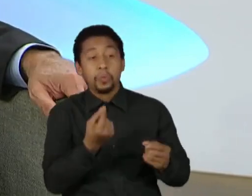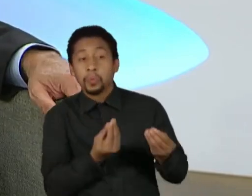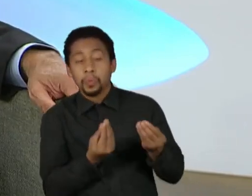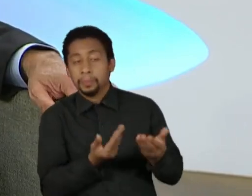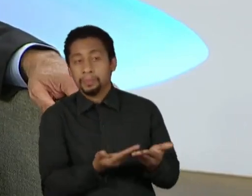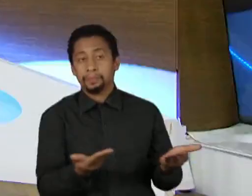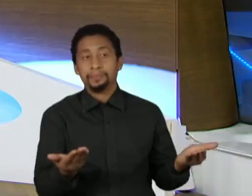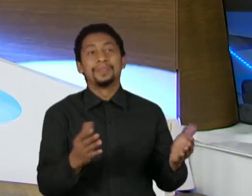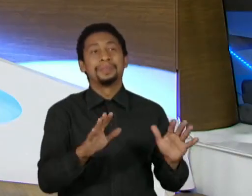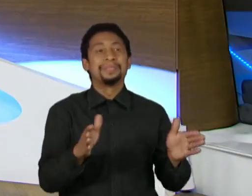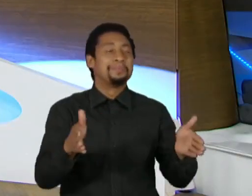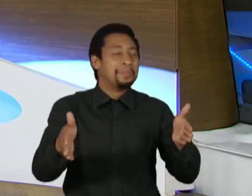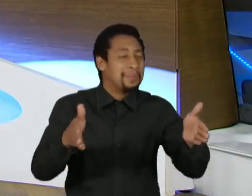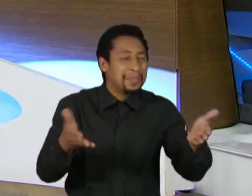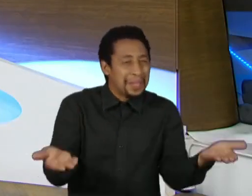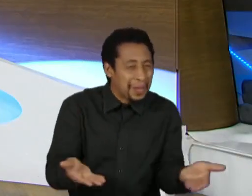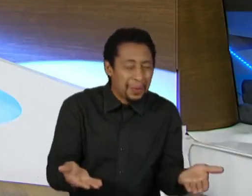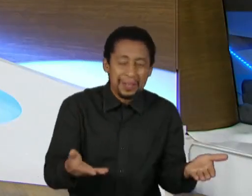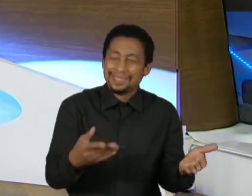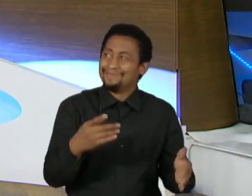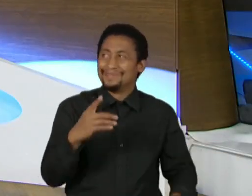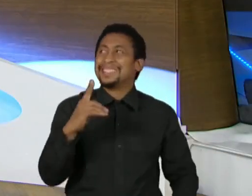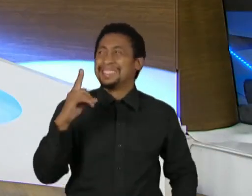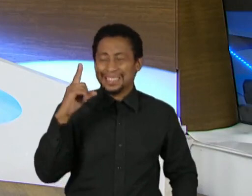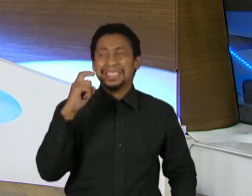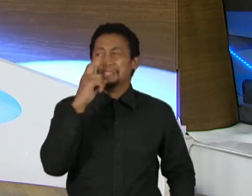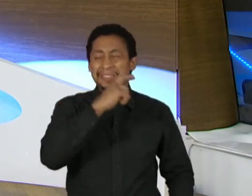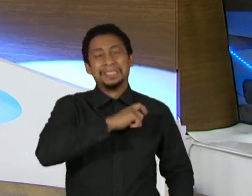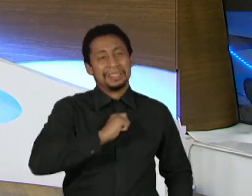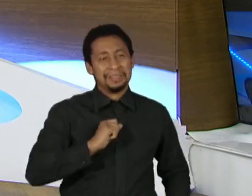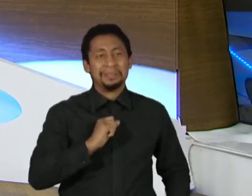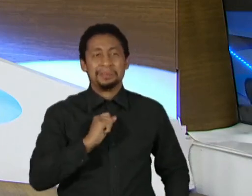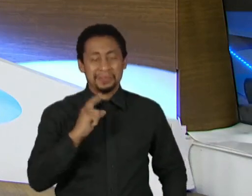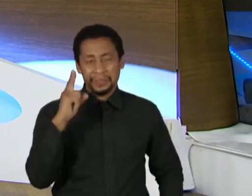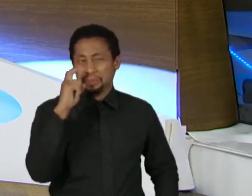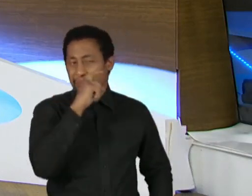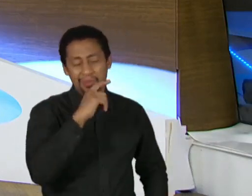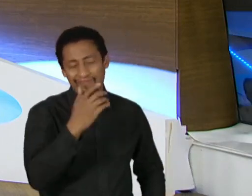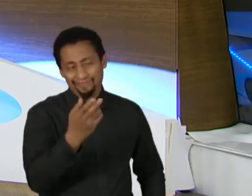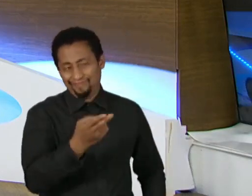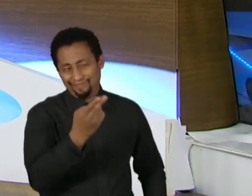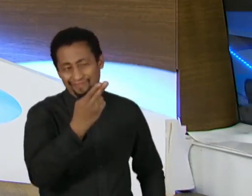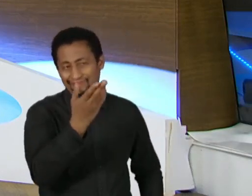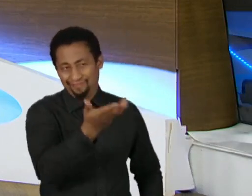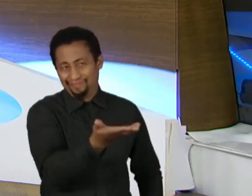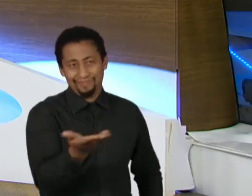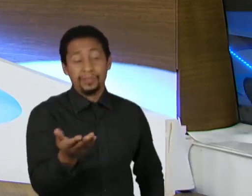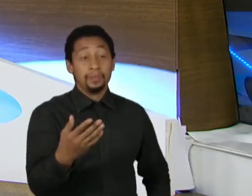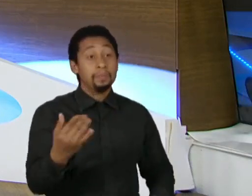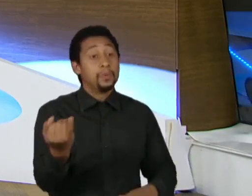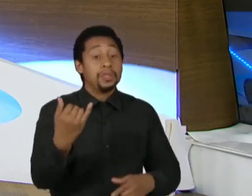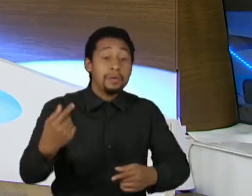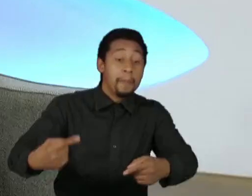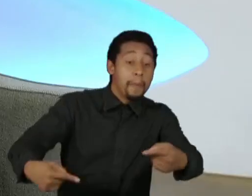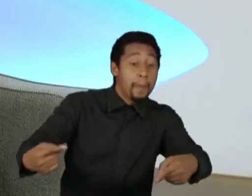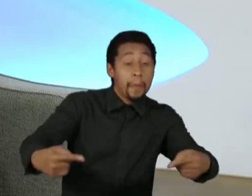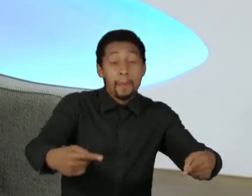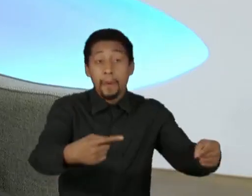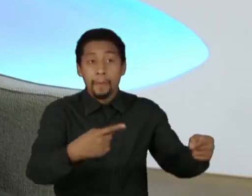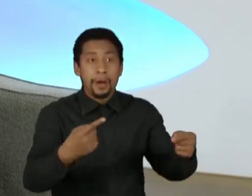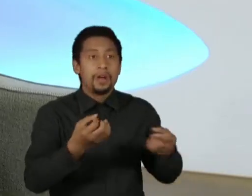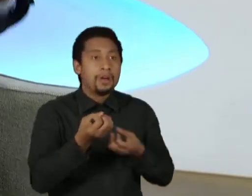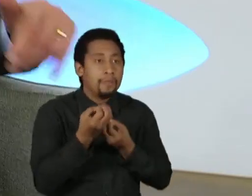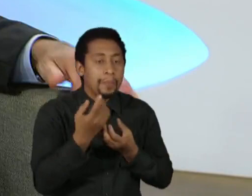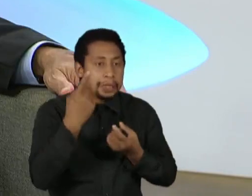asado é muito difícil de saber é importante que eu acho que haja uma discussão um bem-estar